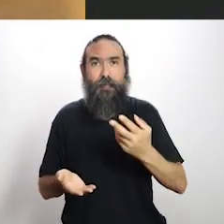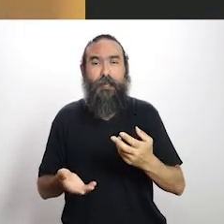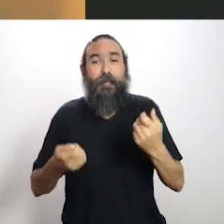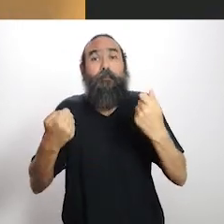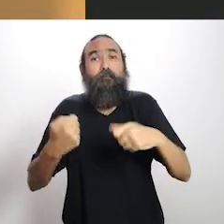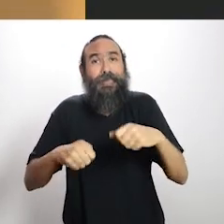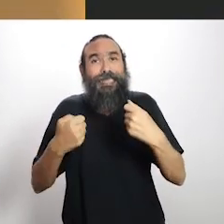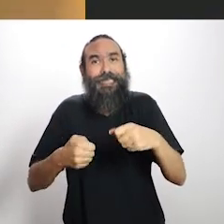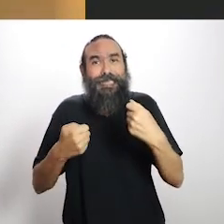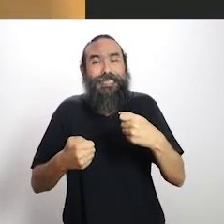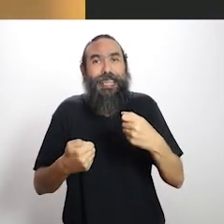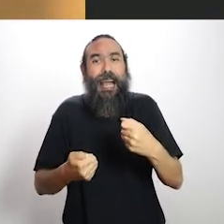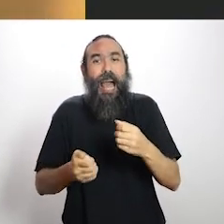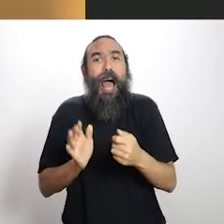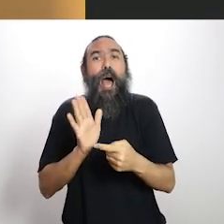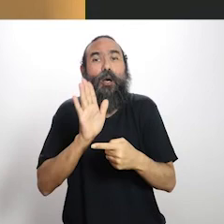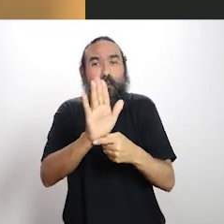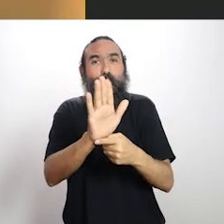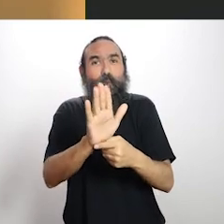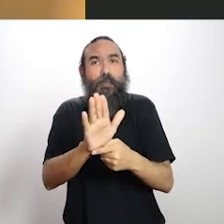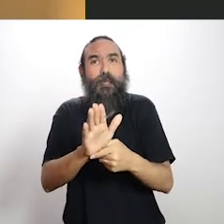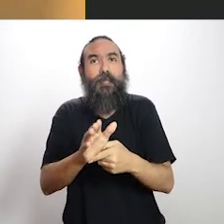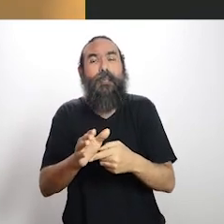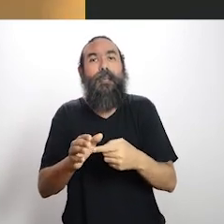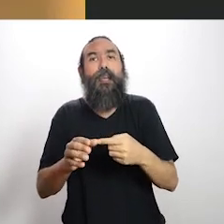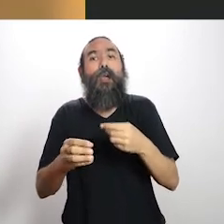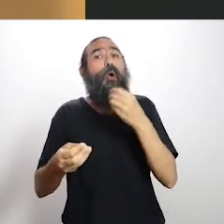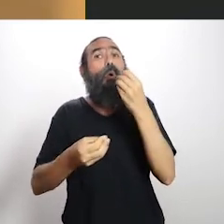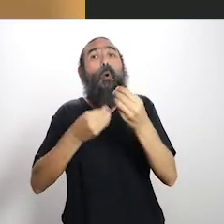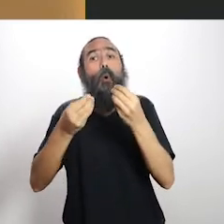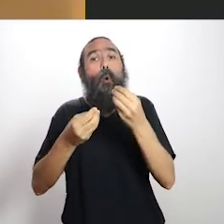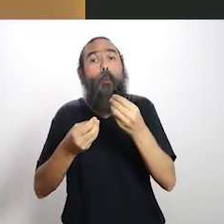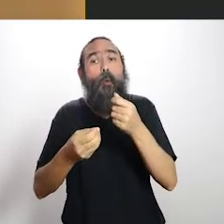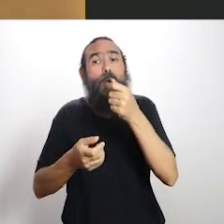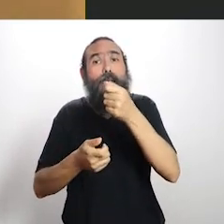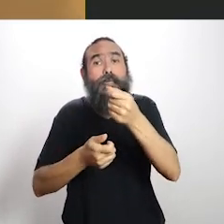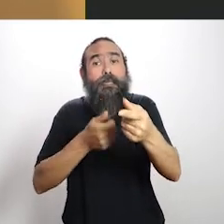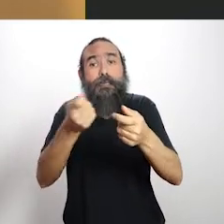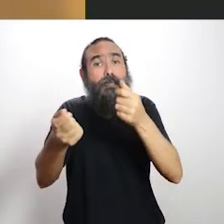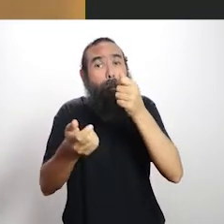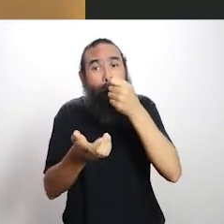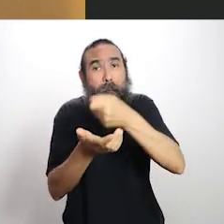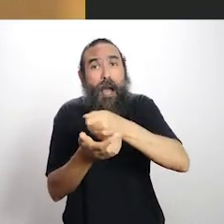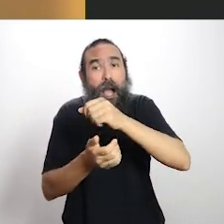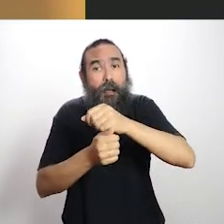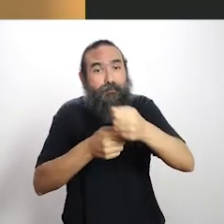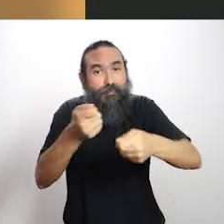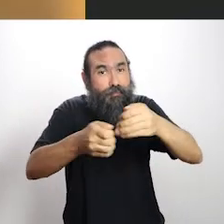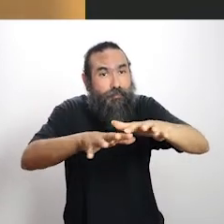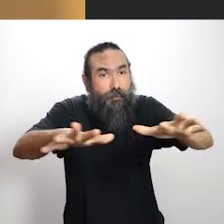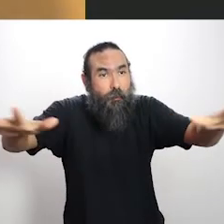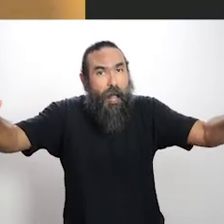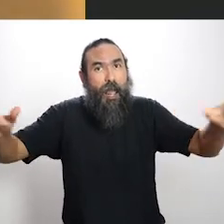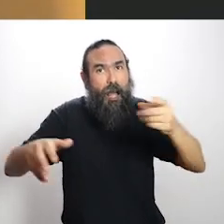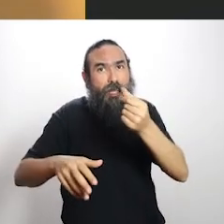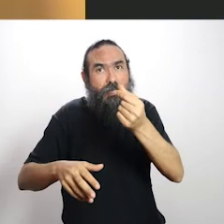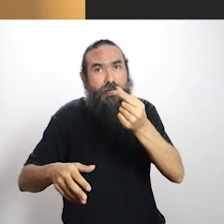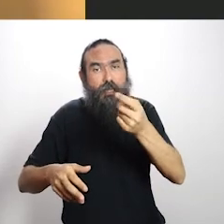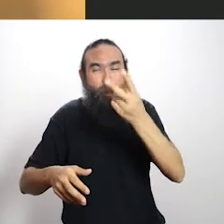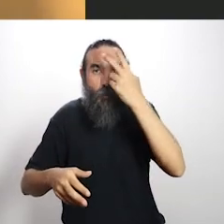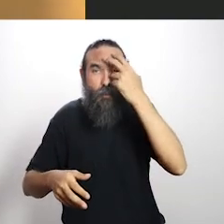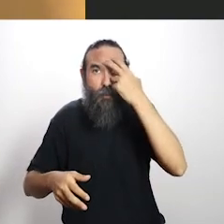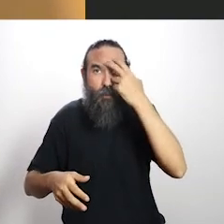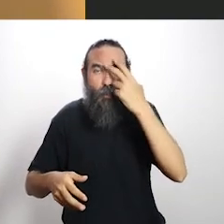importante e essa inteligência ela certamente vai contribuir para uma retomada